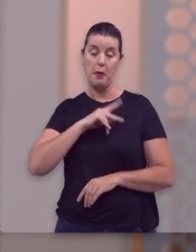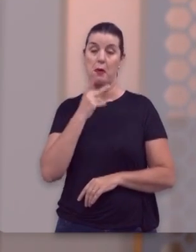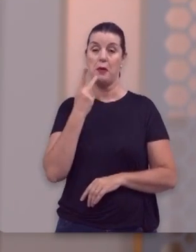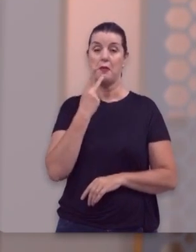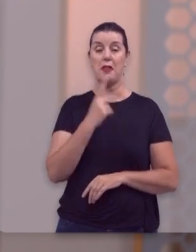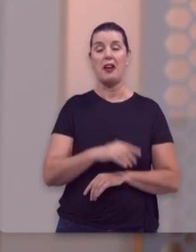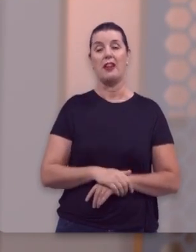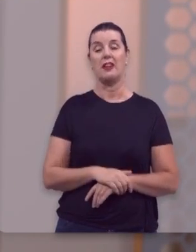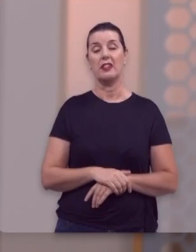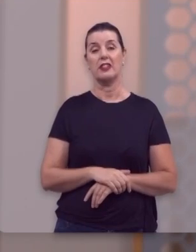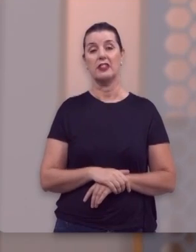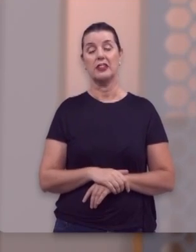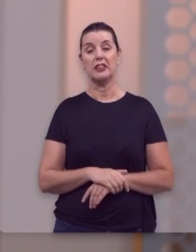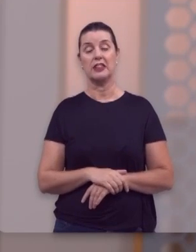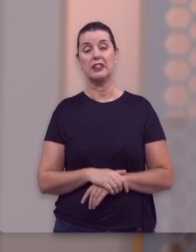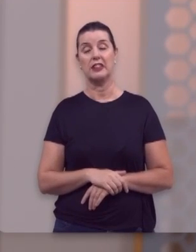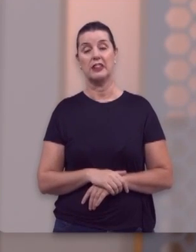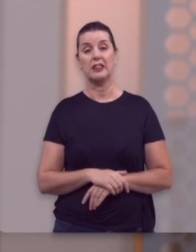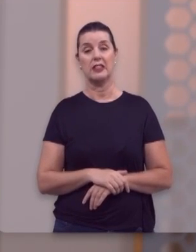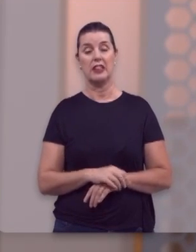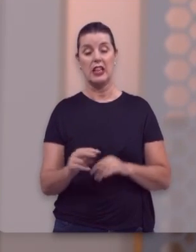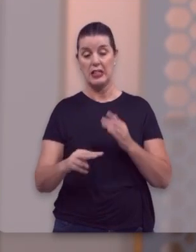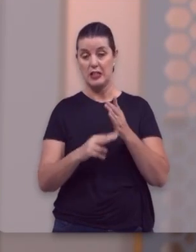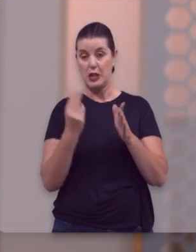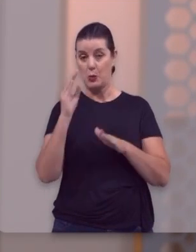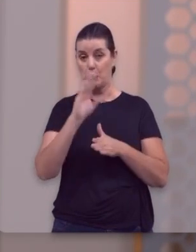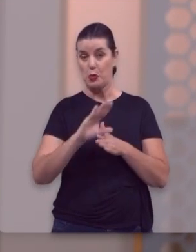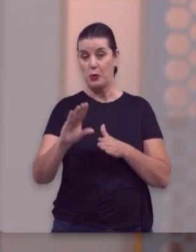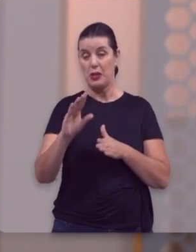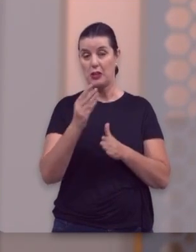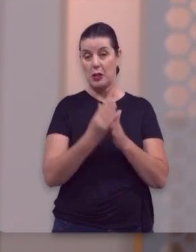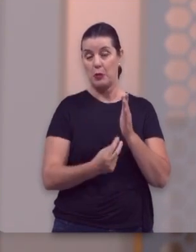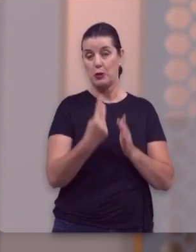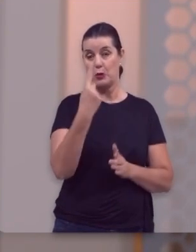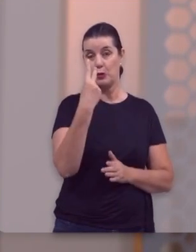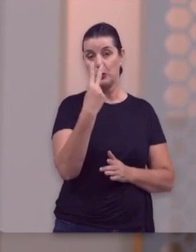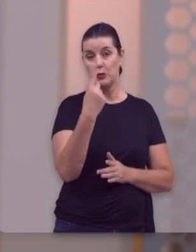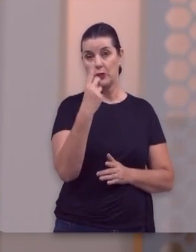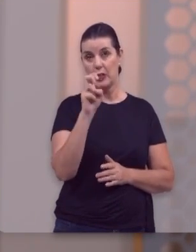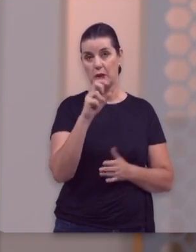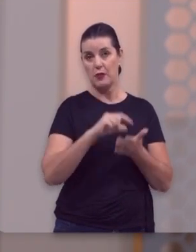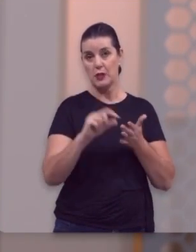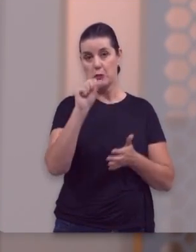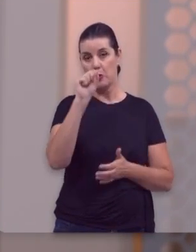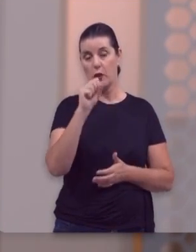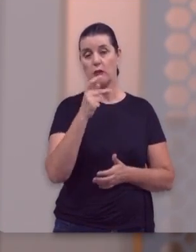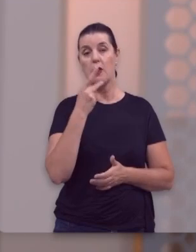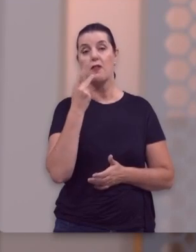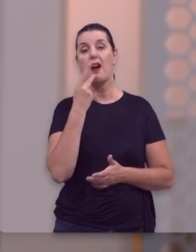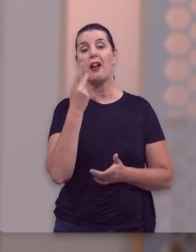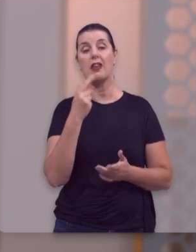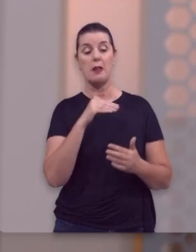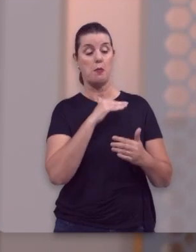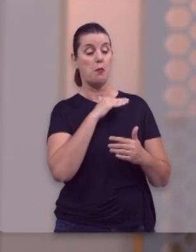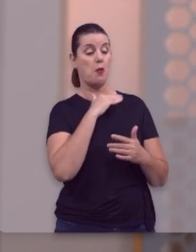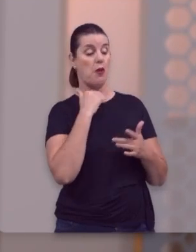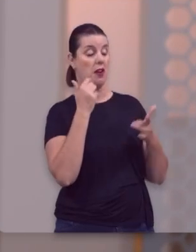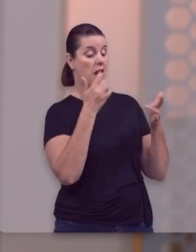Paulo chega a dizer em 2 Coríntios 5,8 que morrer é deixar o